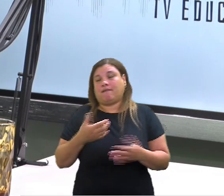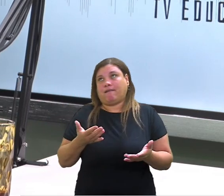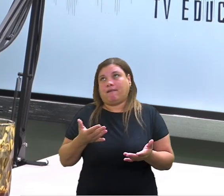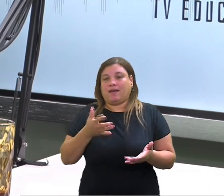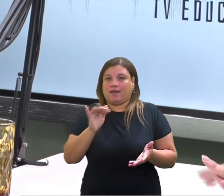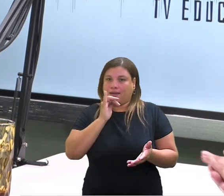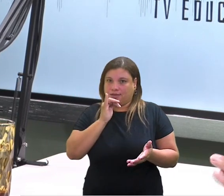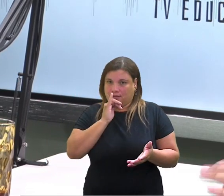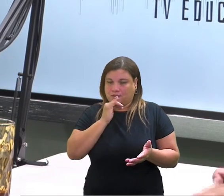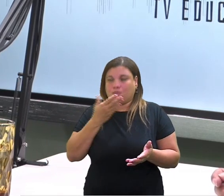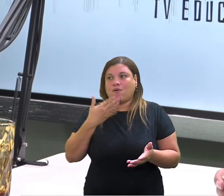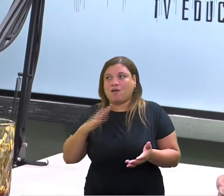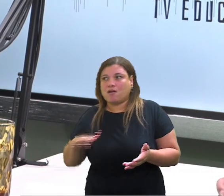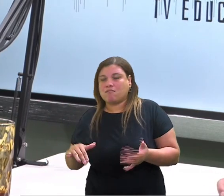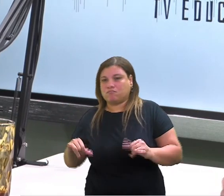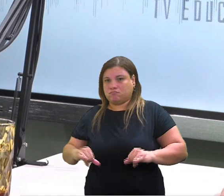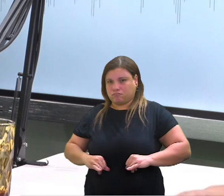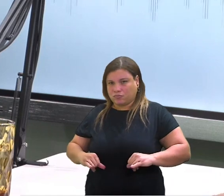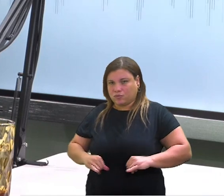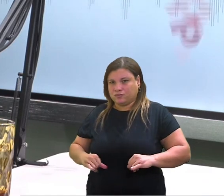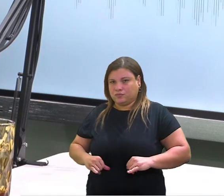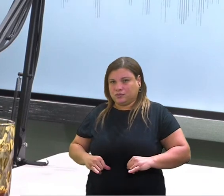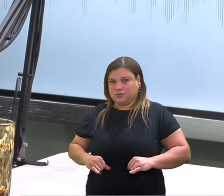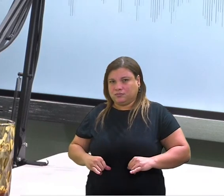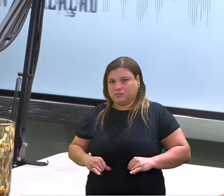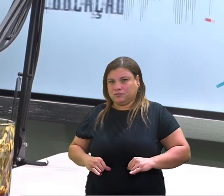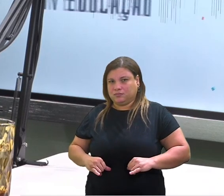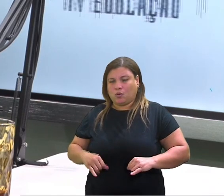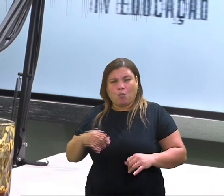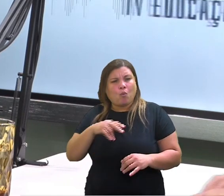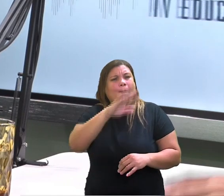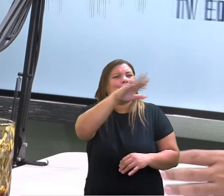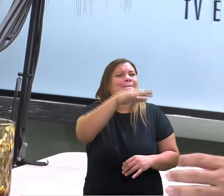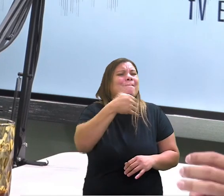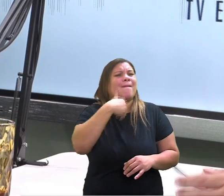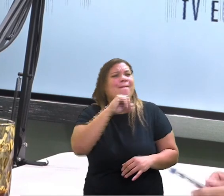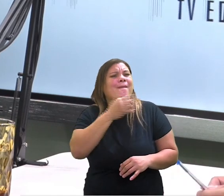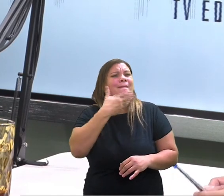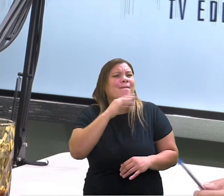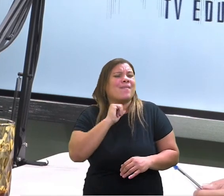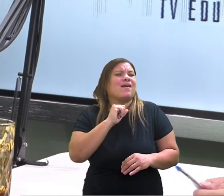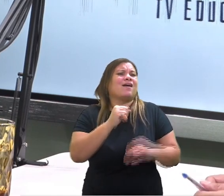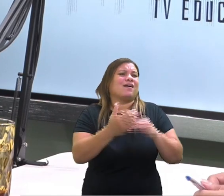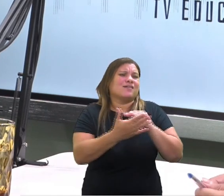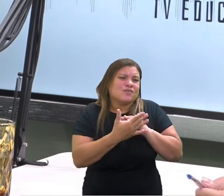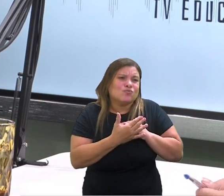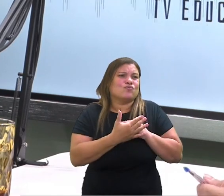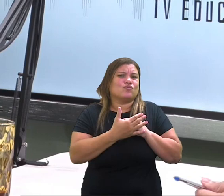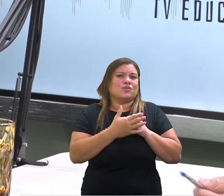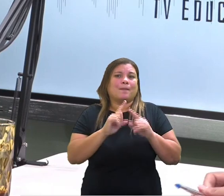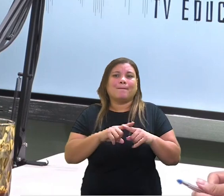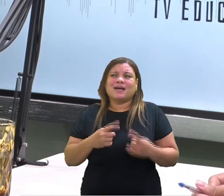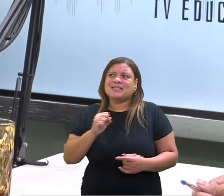são os agressores? Vai correr para quem? Você desestrutura aquela criança e ela não sabe onde ir,